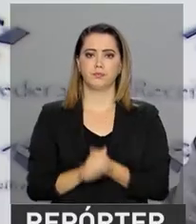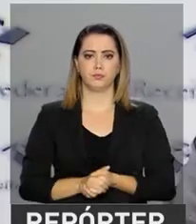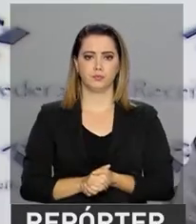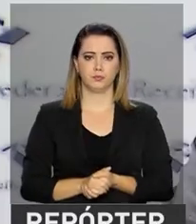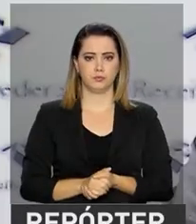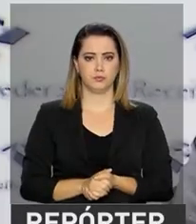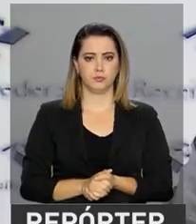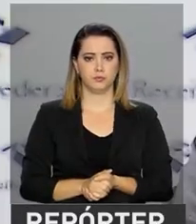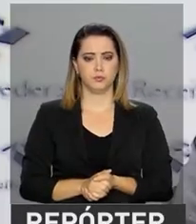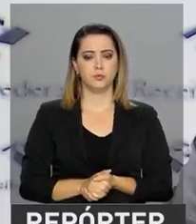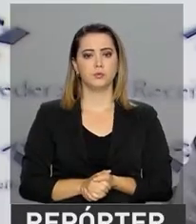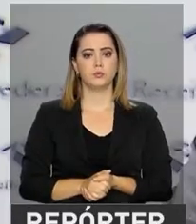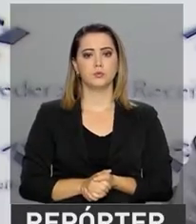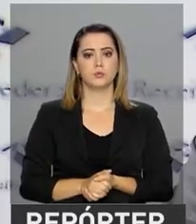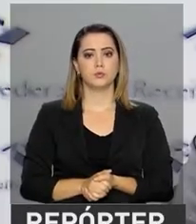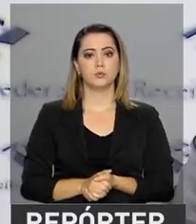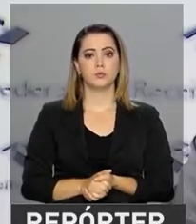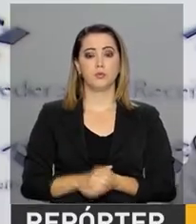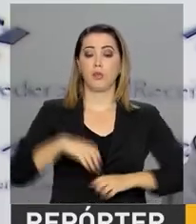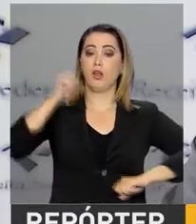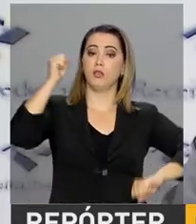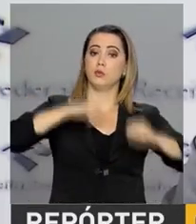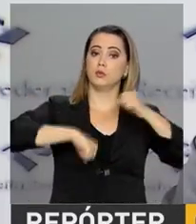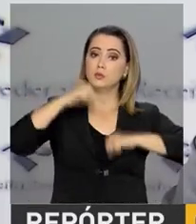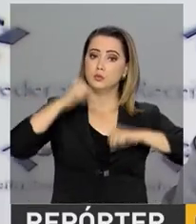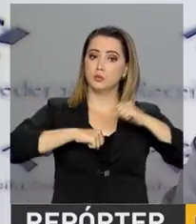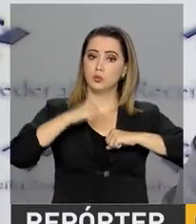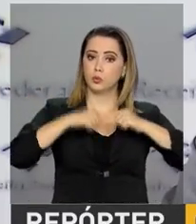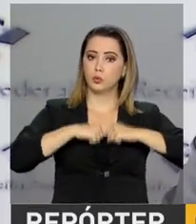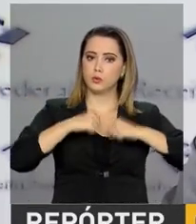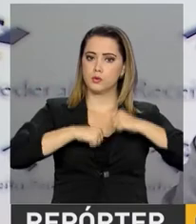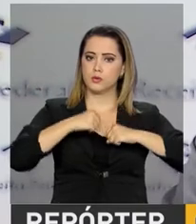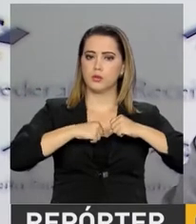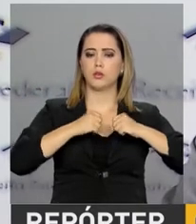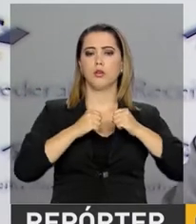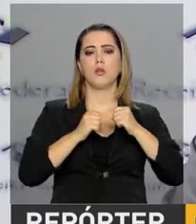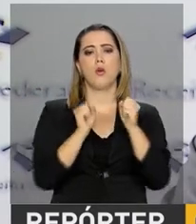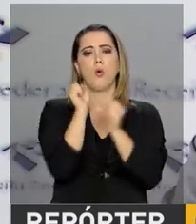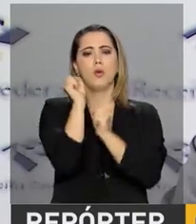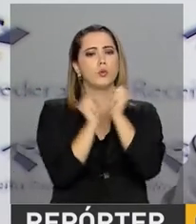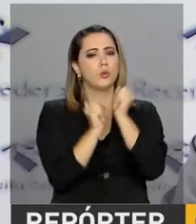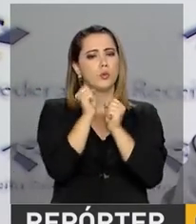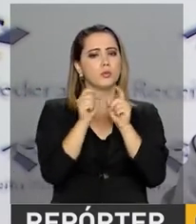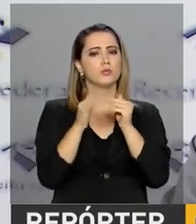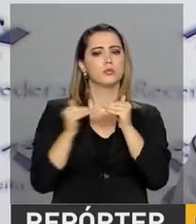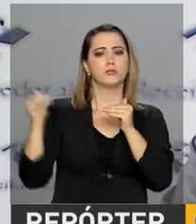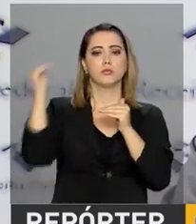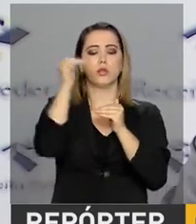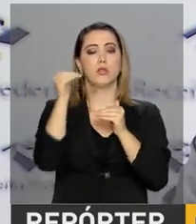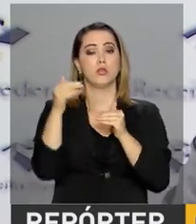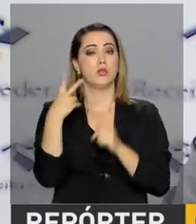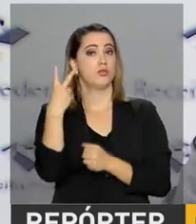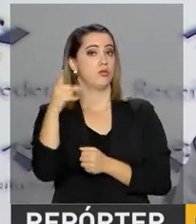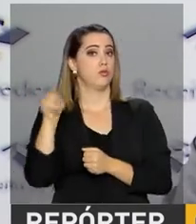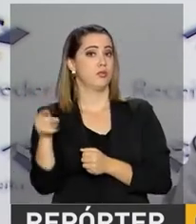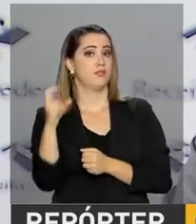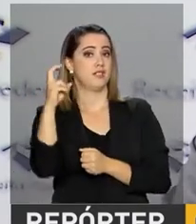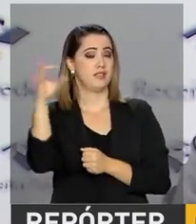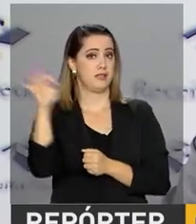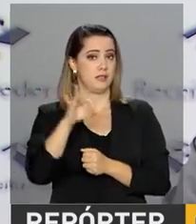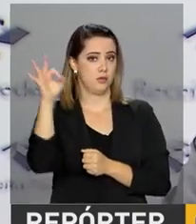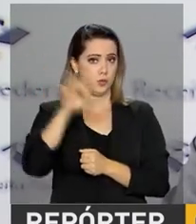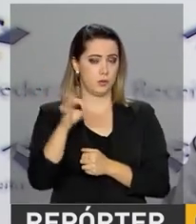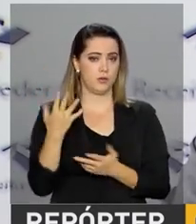a produção industrial saltou aí uma variação positiva de 2,5 por cento as